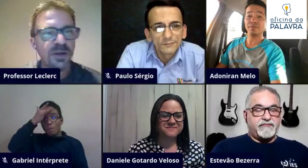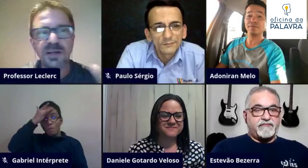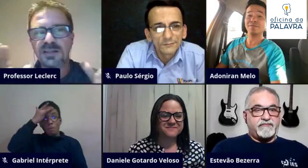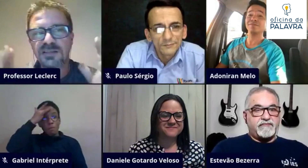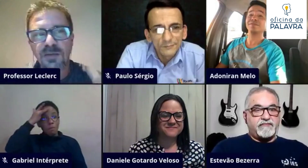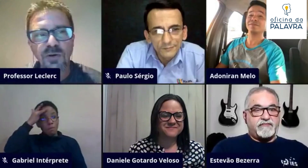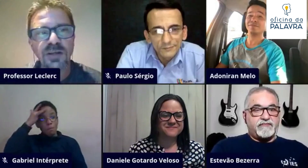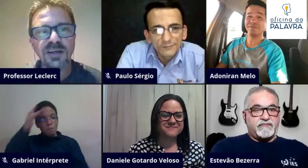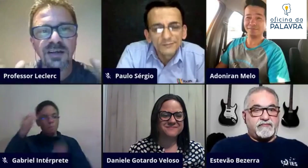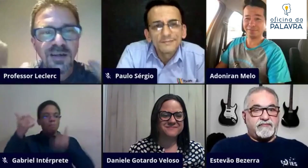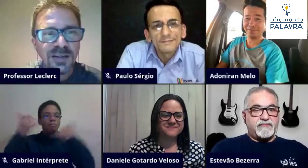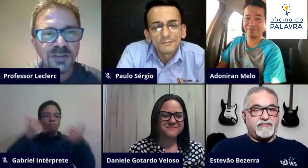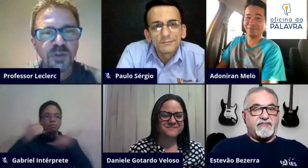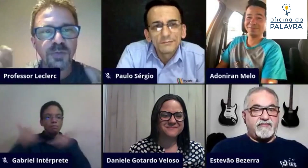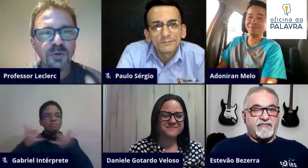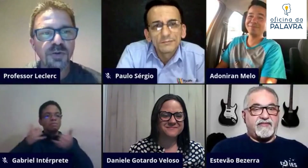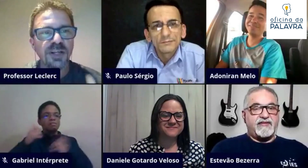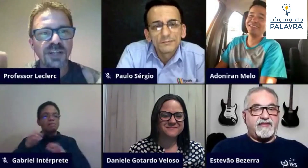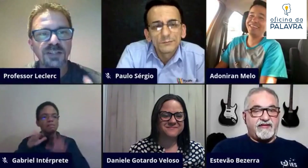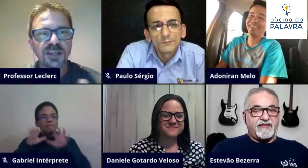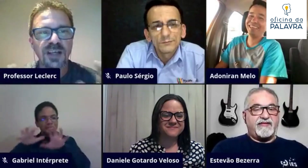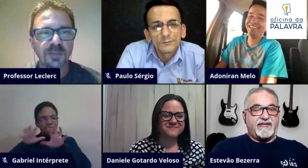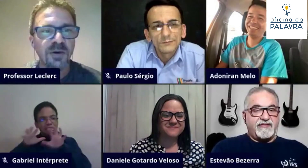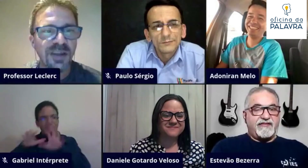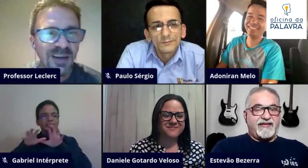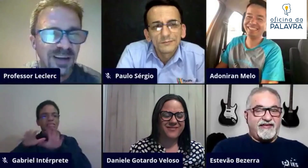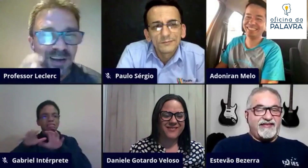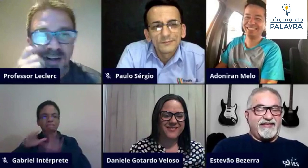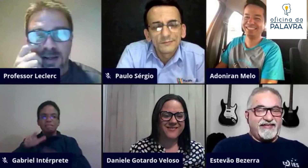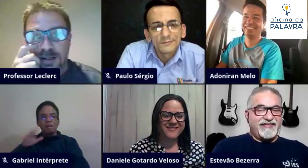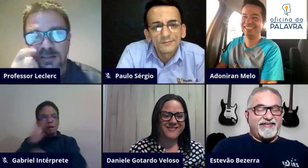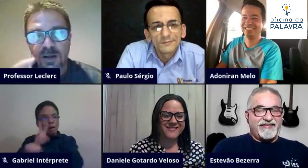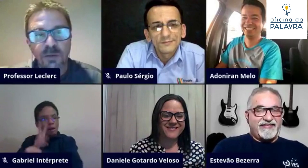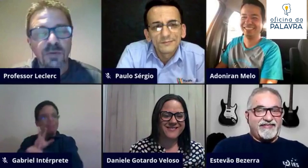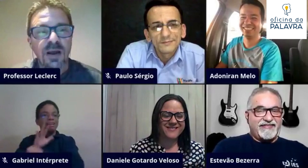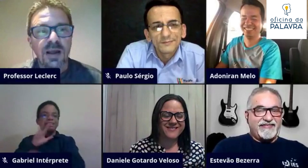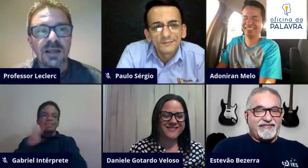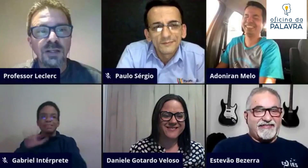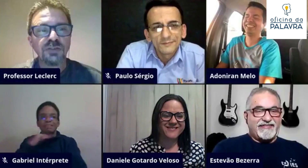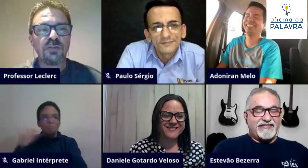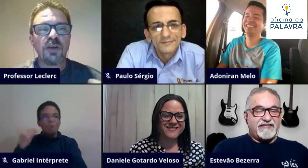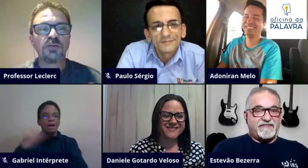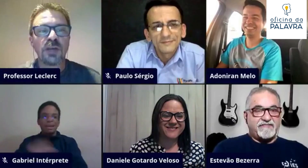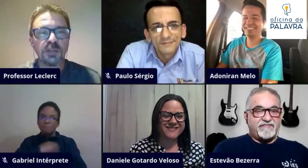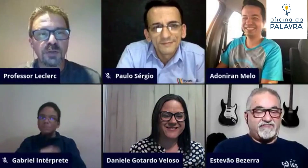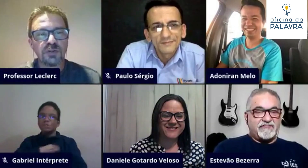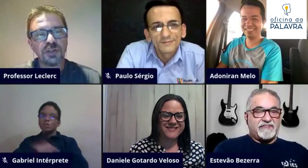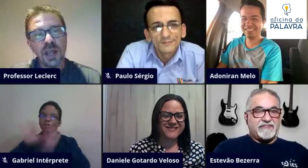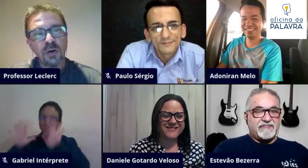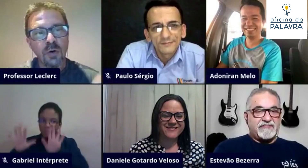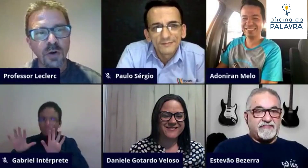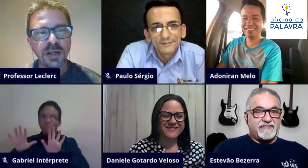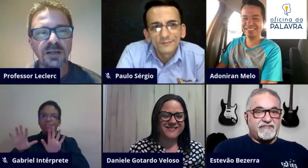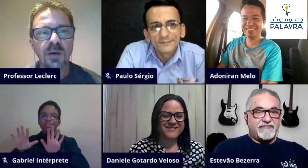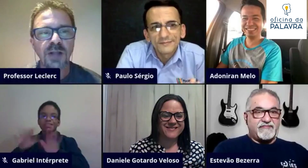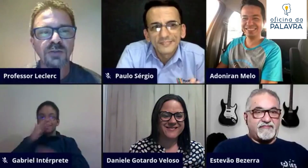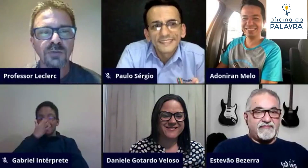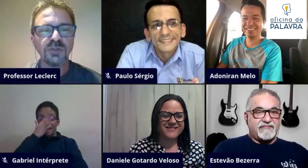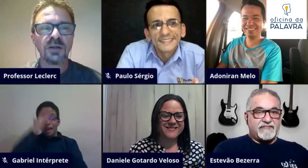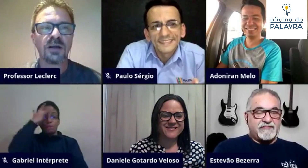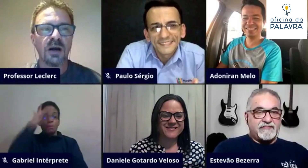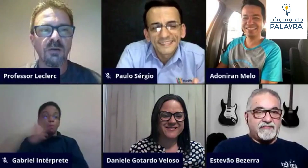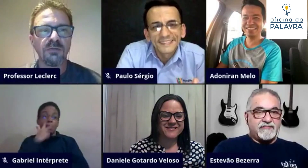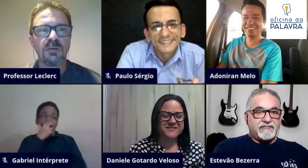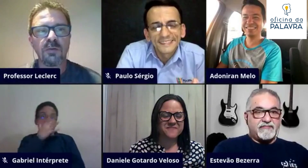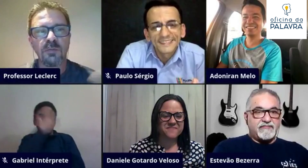Você vai morrer, Deus procura a gente que vai morrer. Então, isso faz com que as pessoas recuem. Eu acho